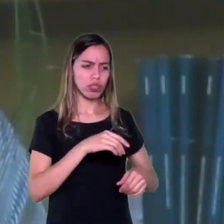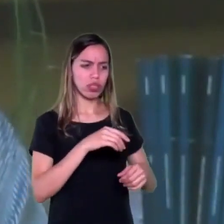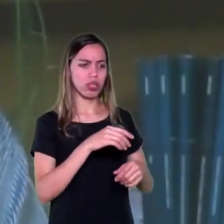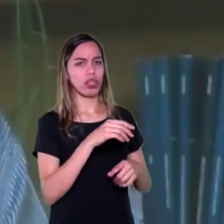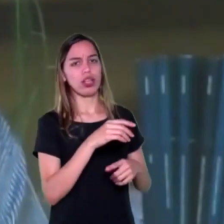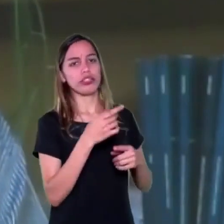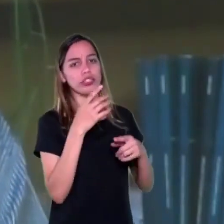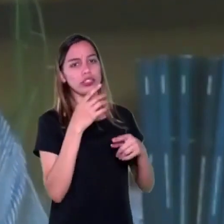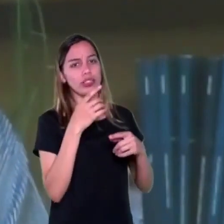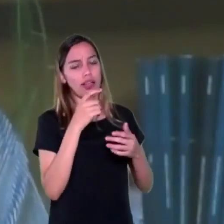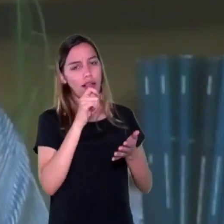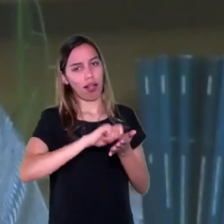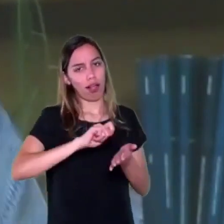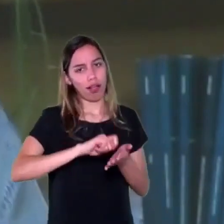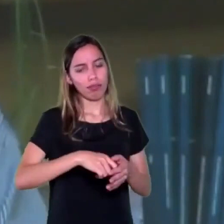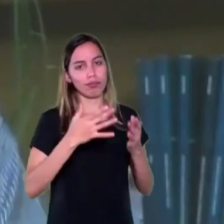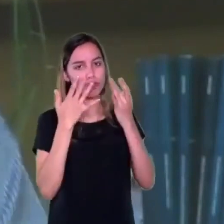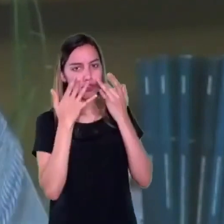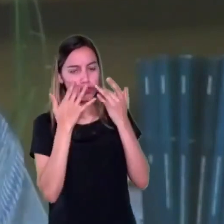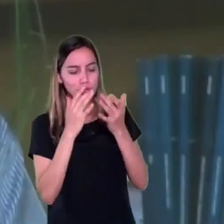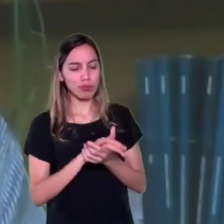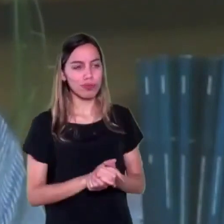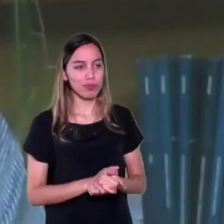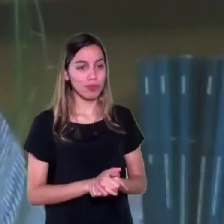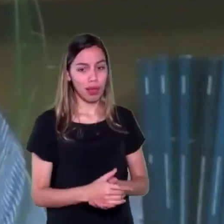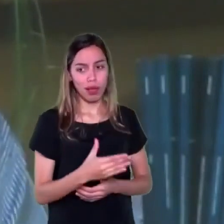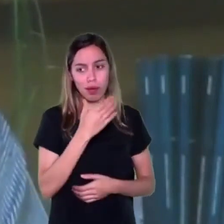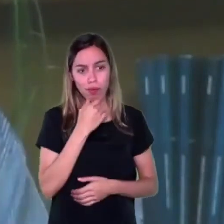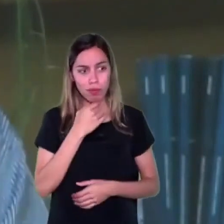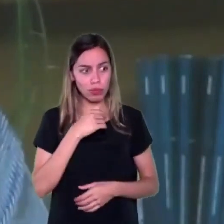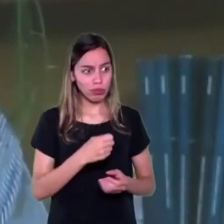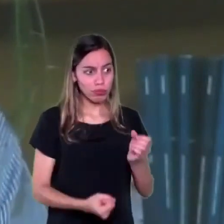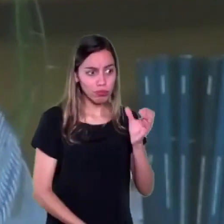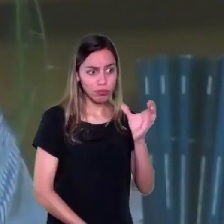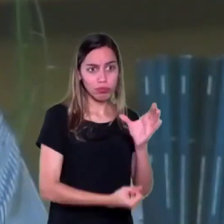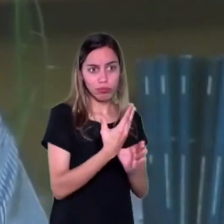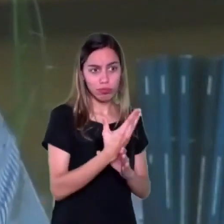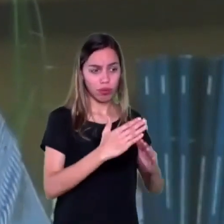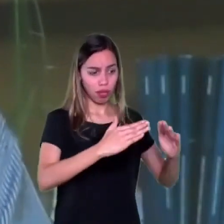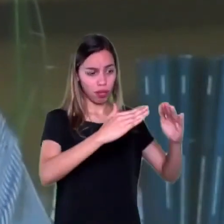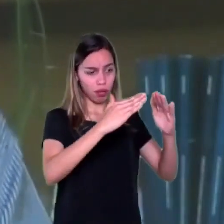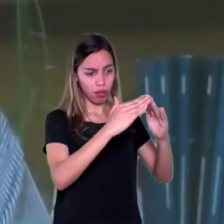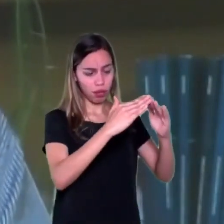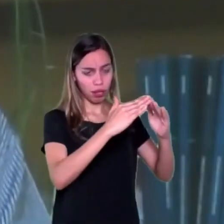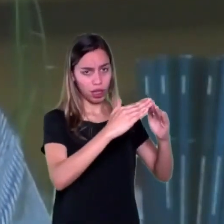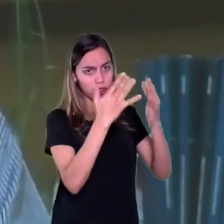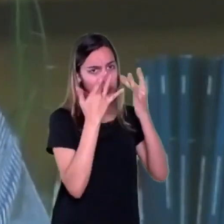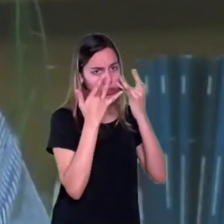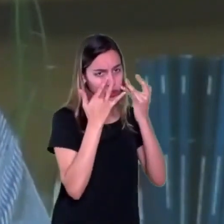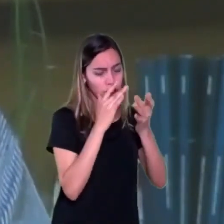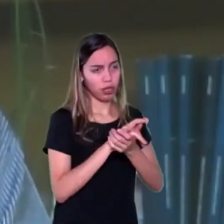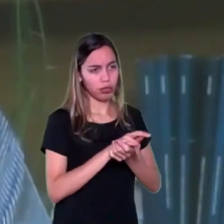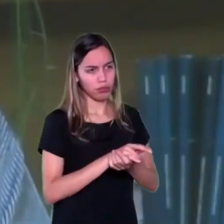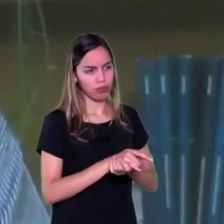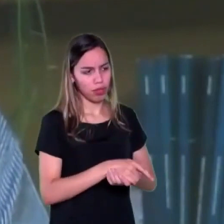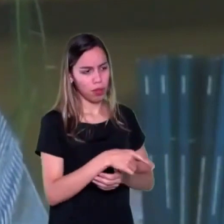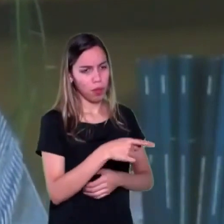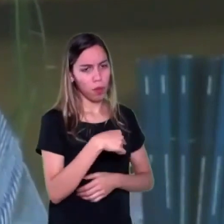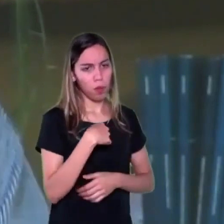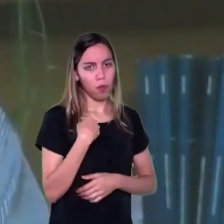dos fundadores das primeiras companhias de teatro em Itaúna. E é dele os nossos